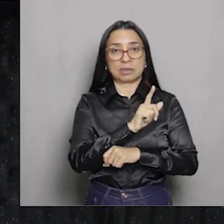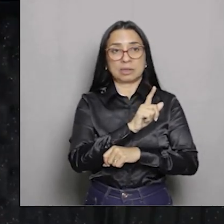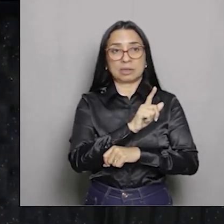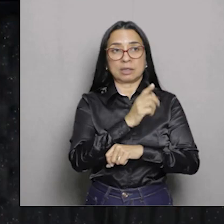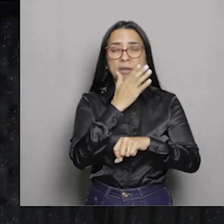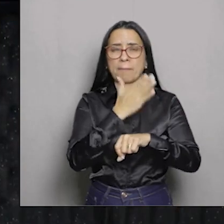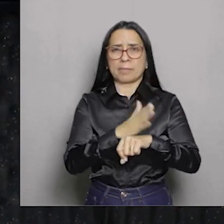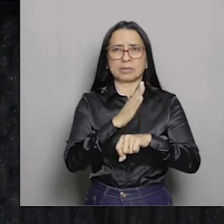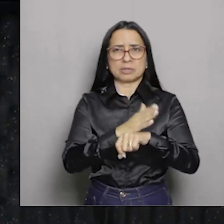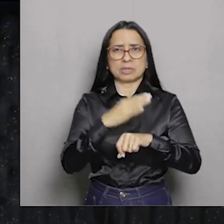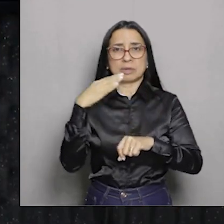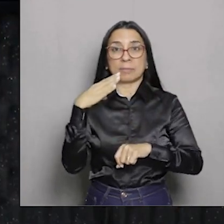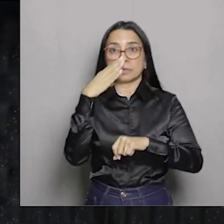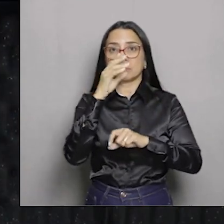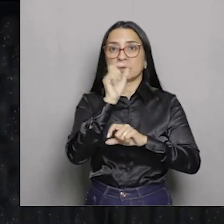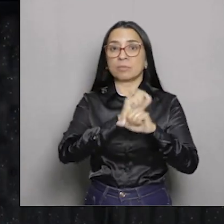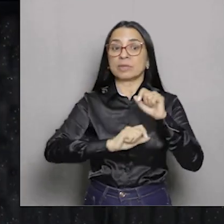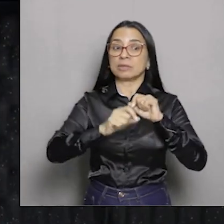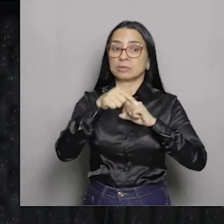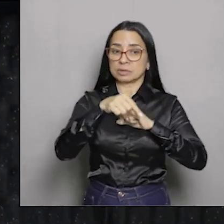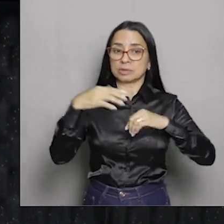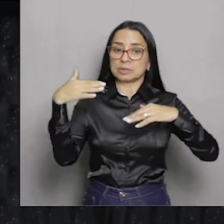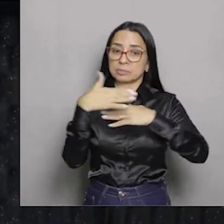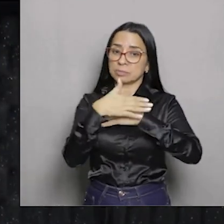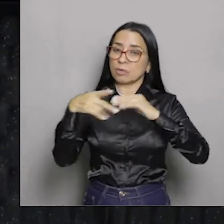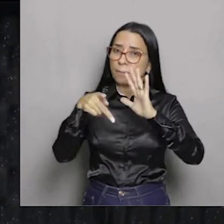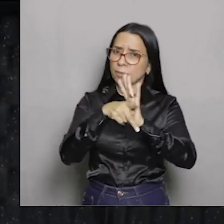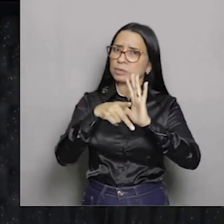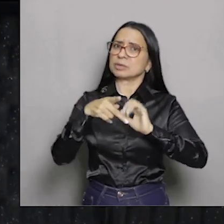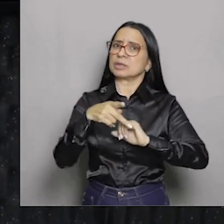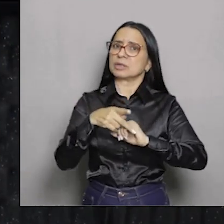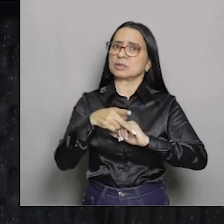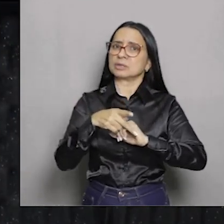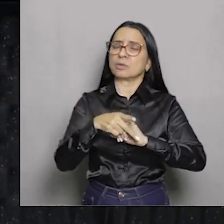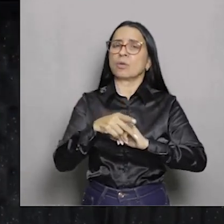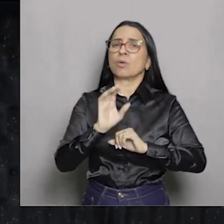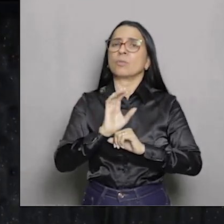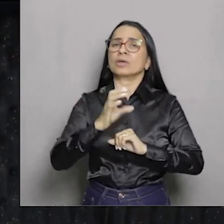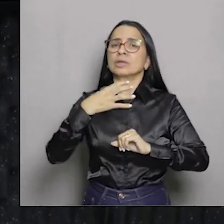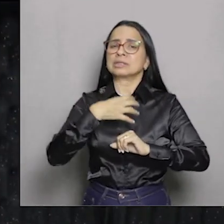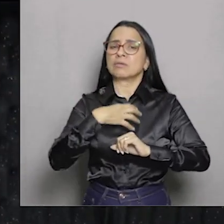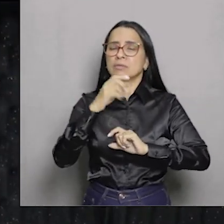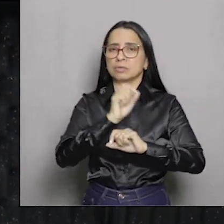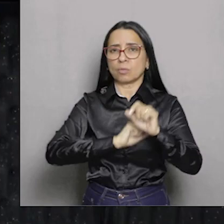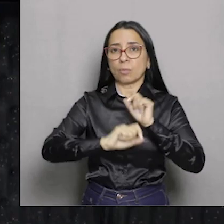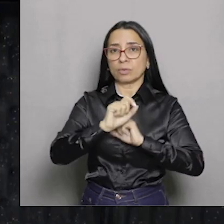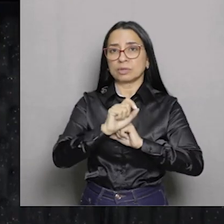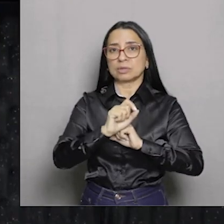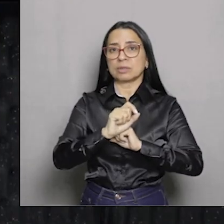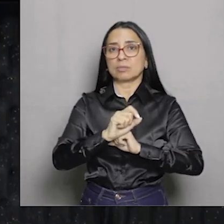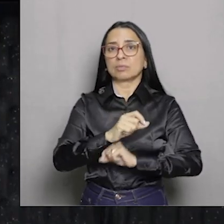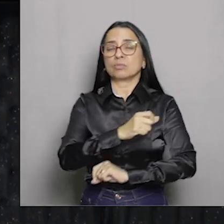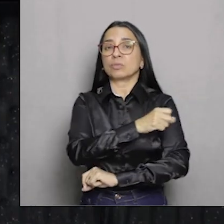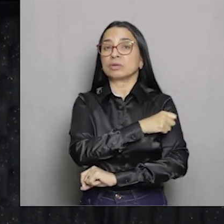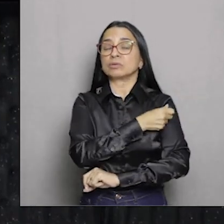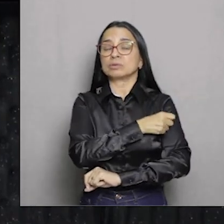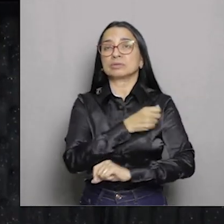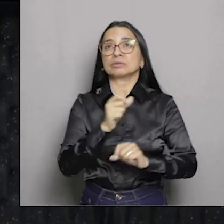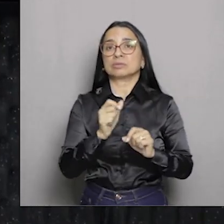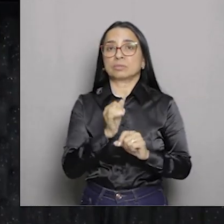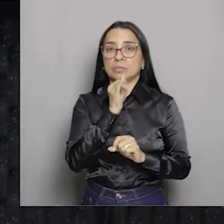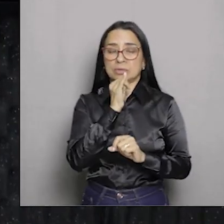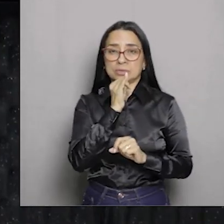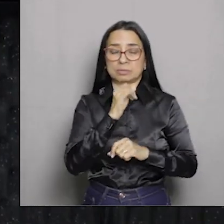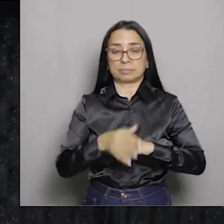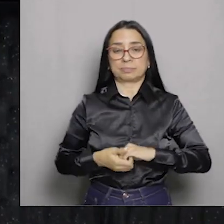atua principalmente aonde? Nas cidades, como Salvador, por exemplo, Rio de Janeiro, por exemplo. Esses